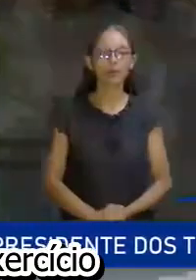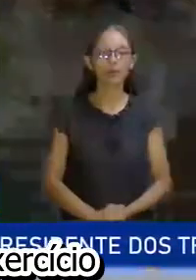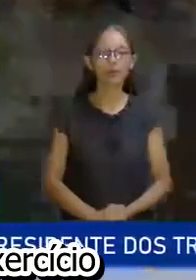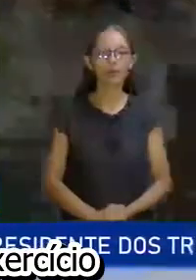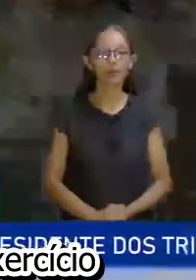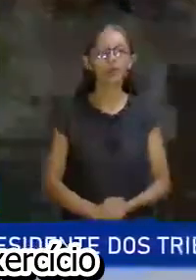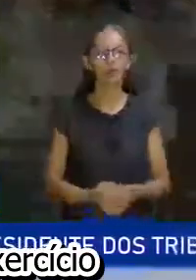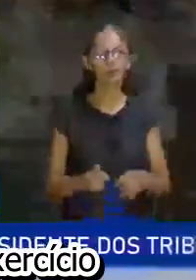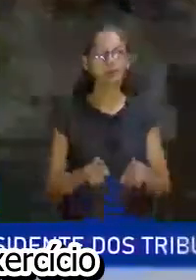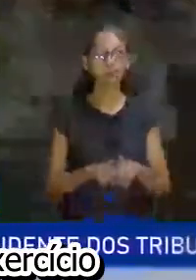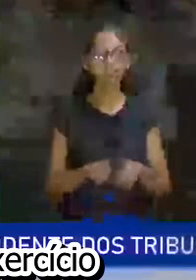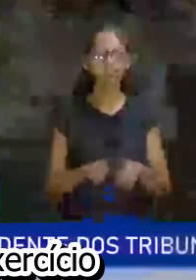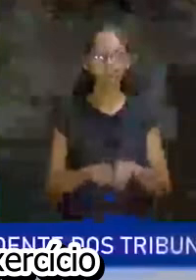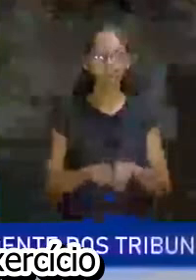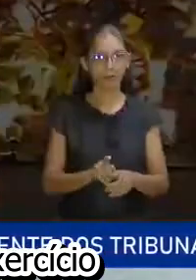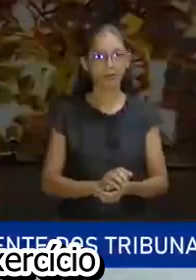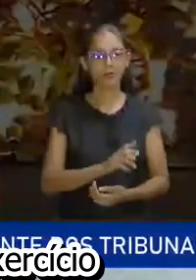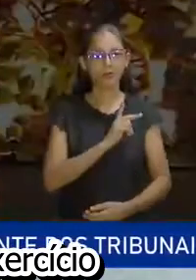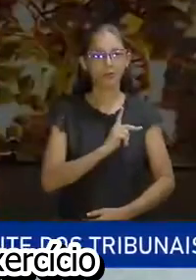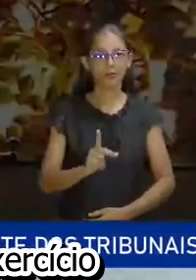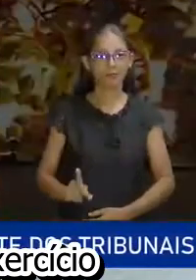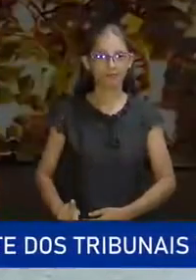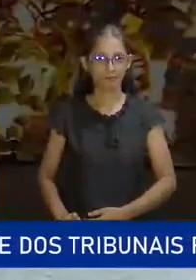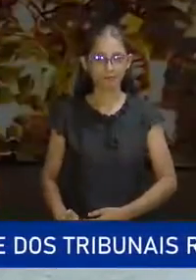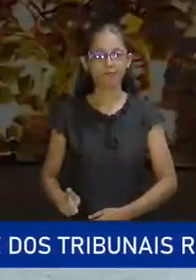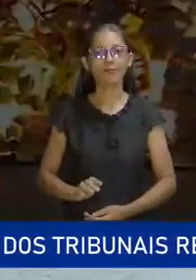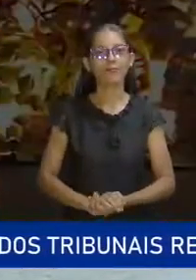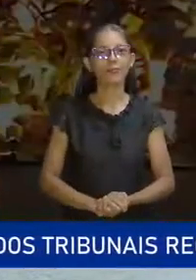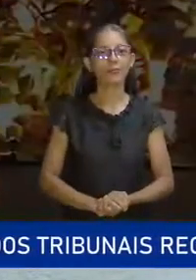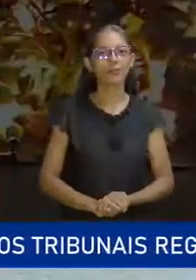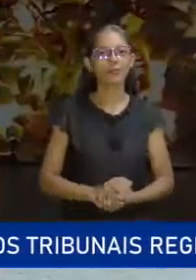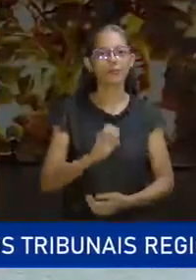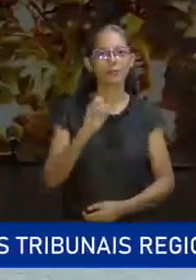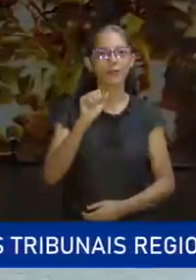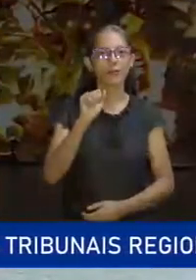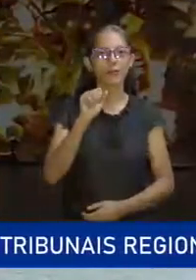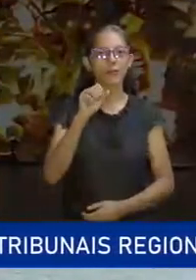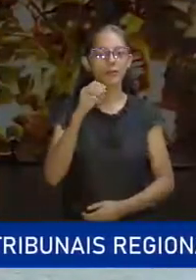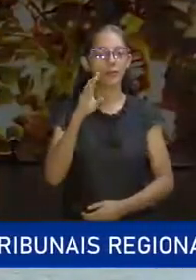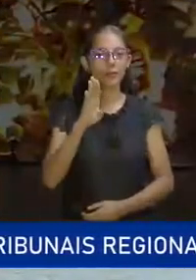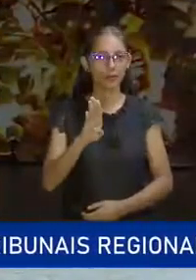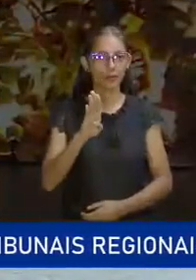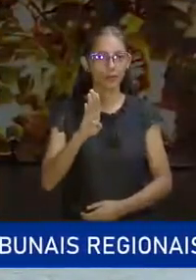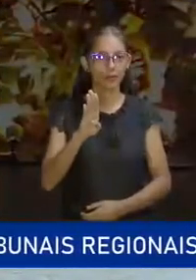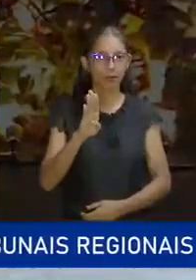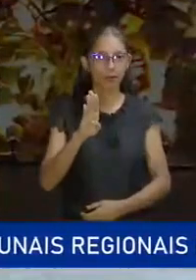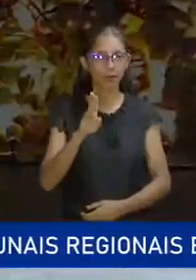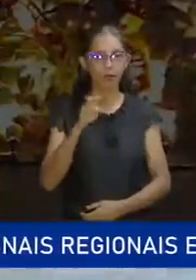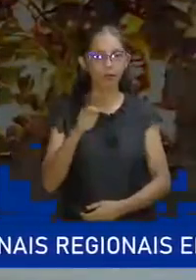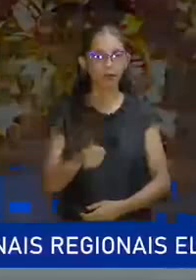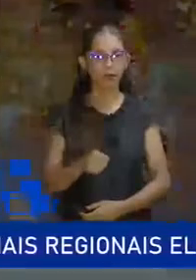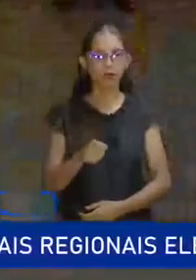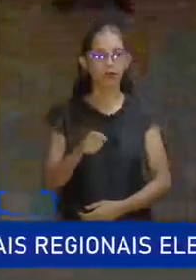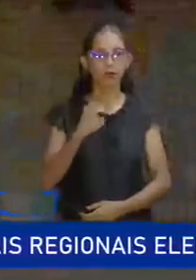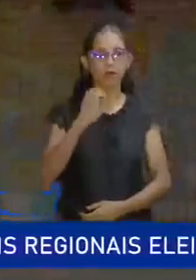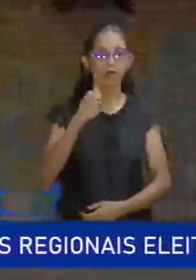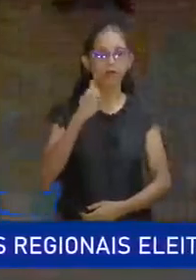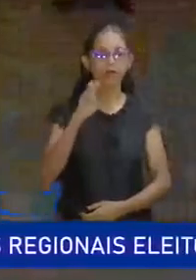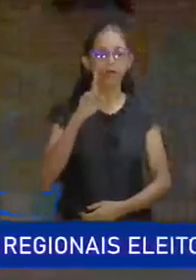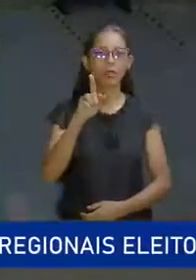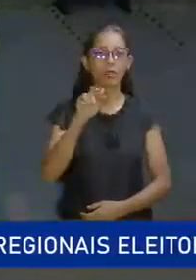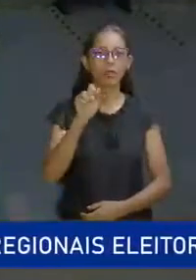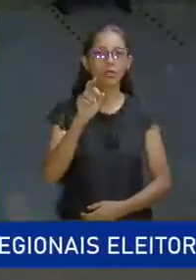Nesta noite também está conosco o presidente em exercício da OAB Amapá, doutor Edivan Santos.